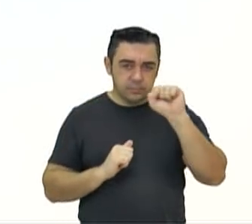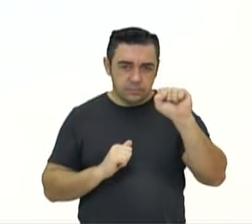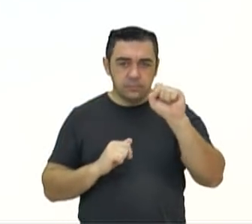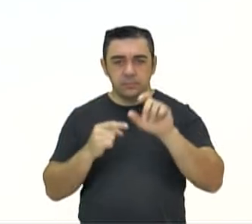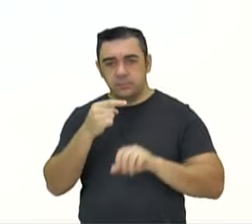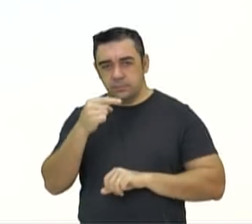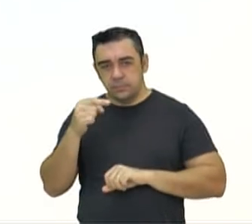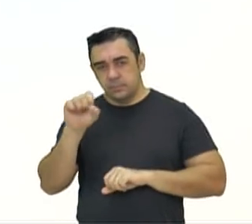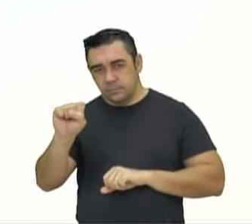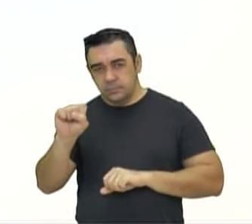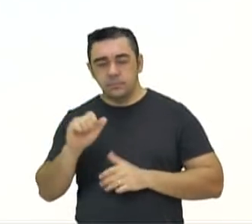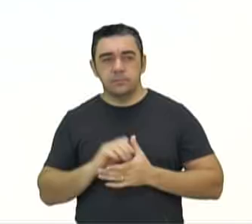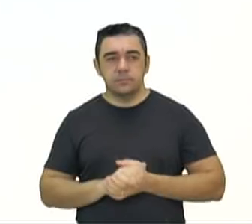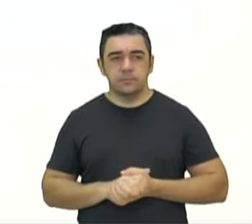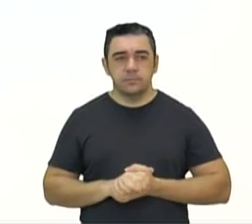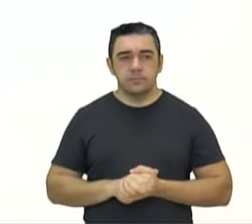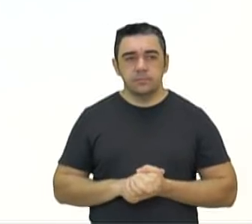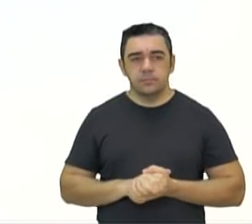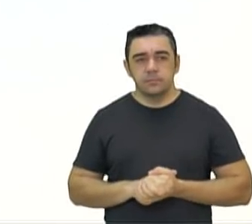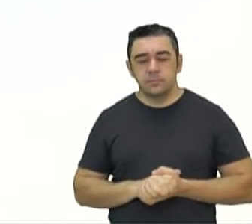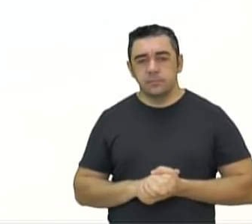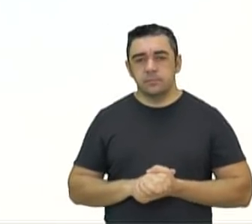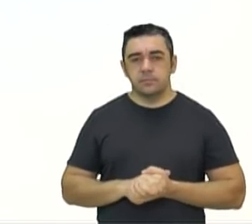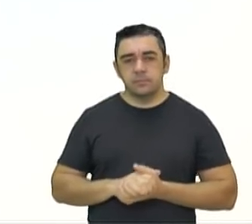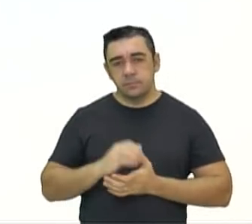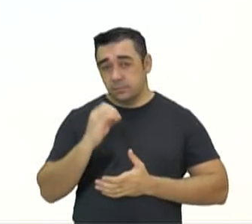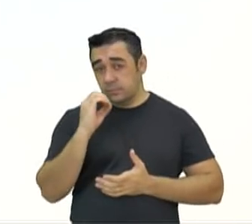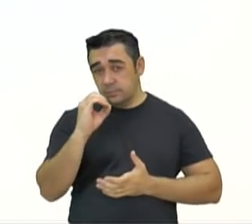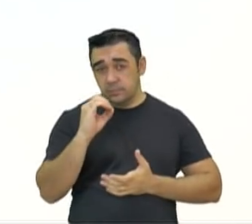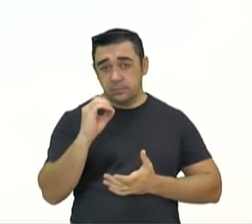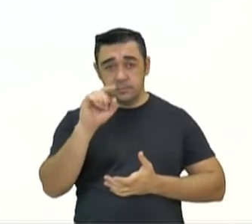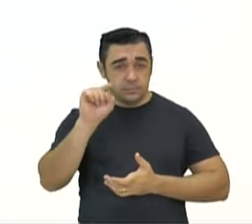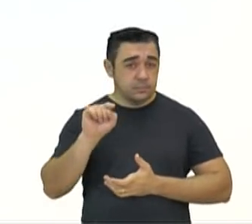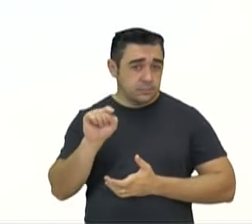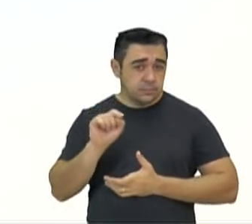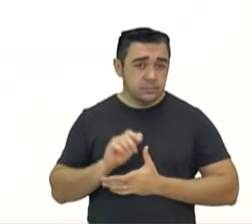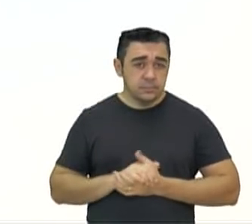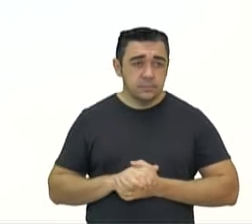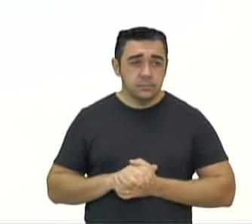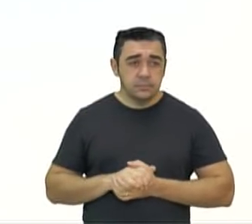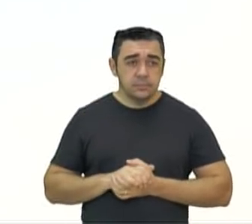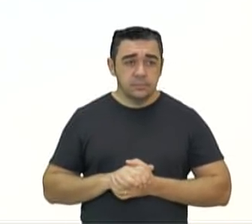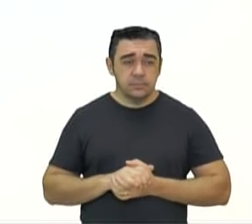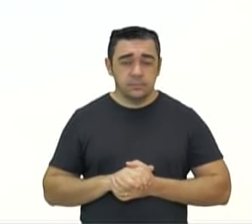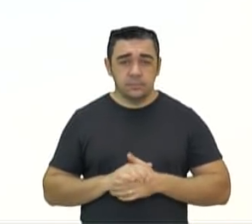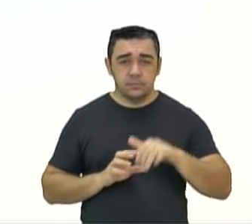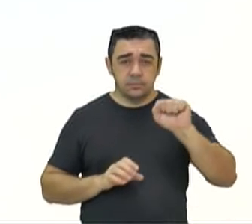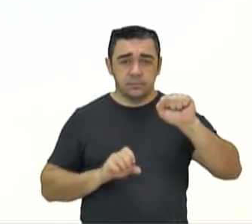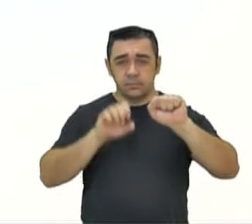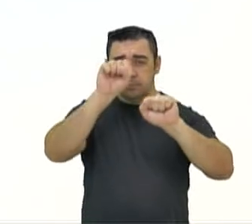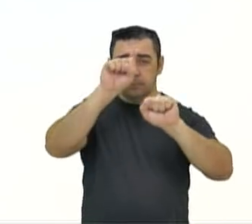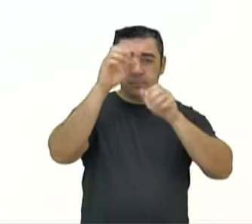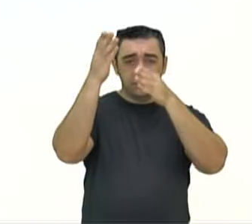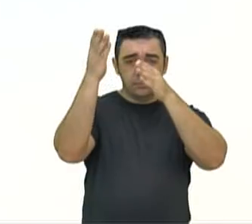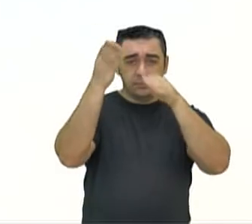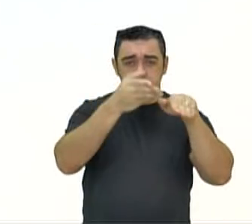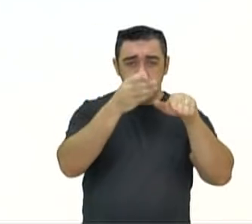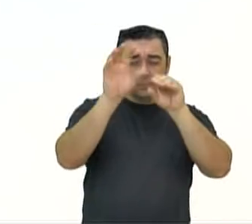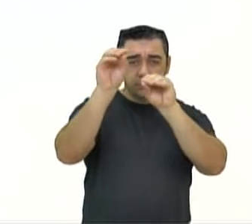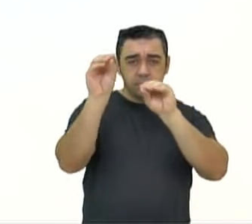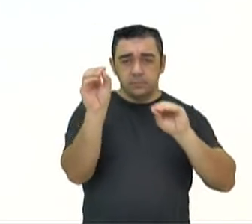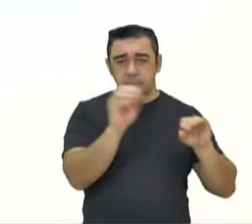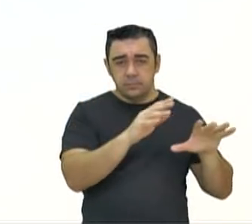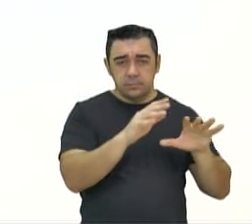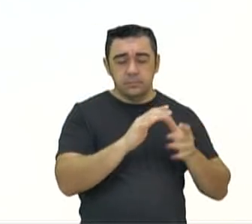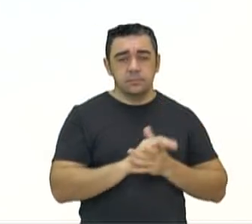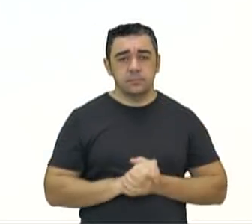Então, aqui eu sei que é 8 e 8. 8 menos 8 vai resultar em 0. Aqui eu posso cortar o 8